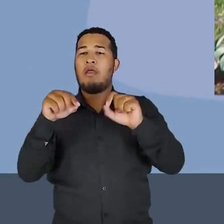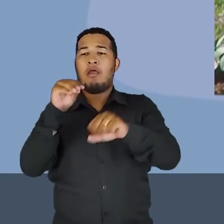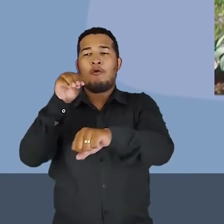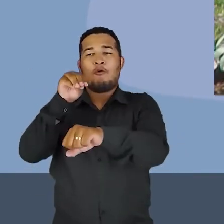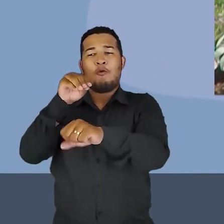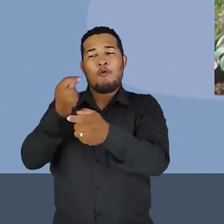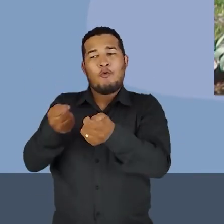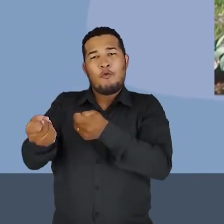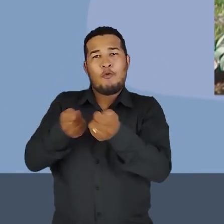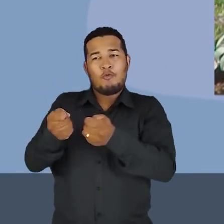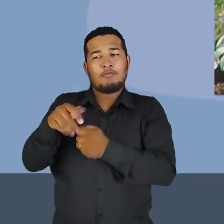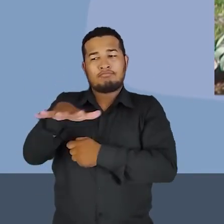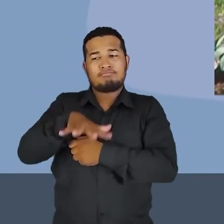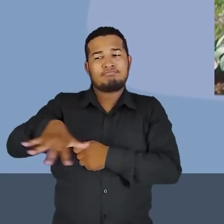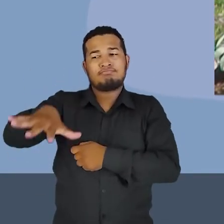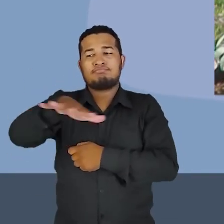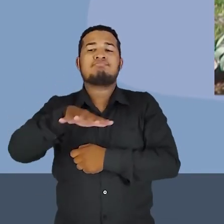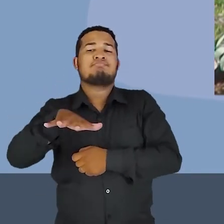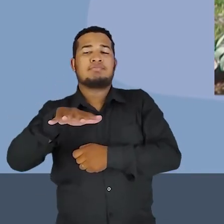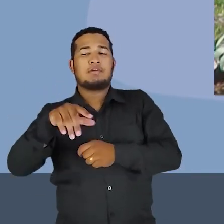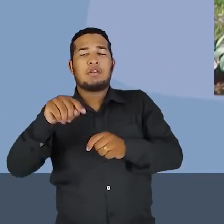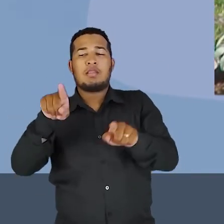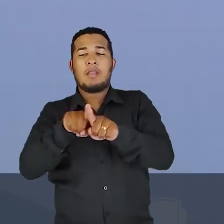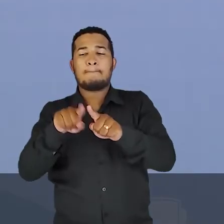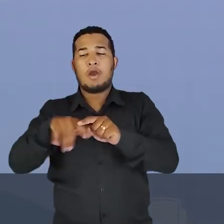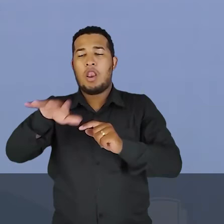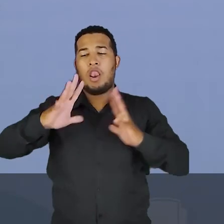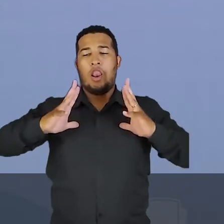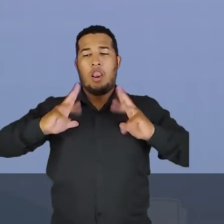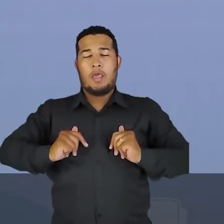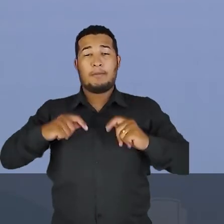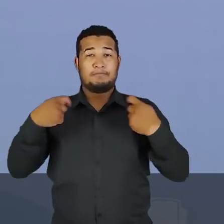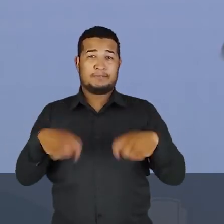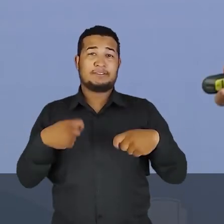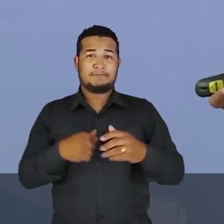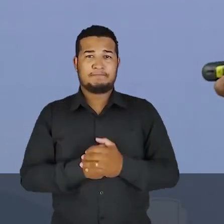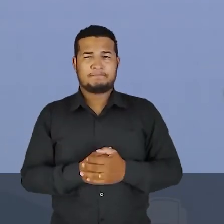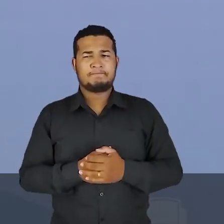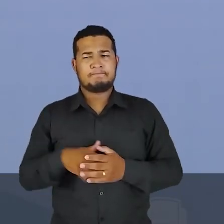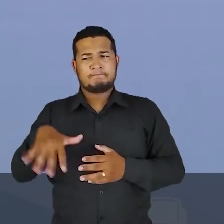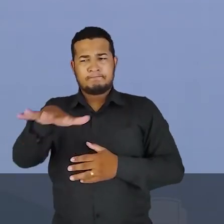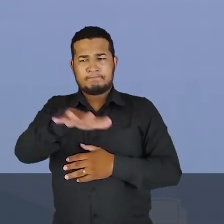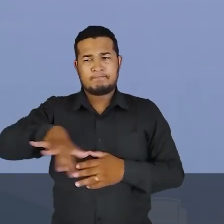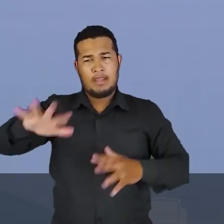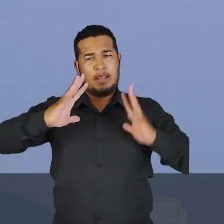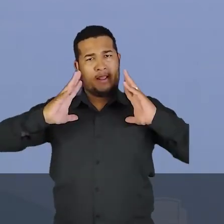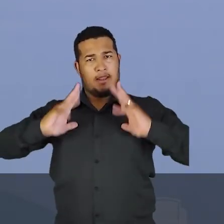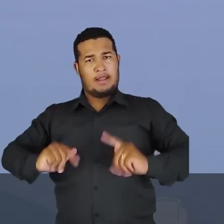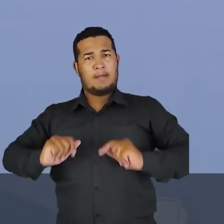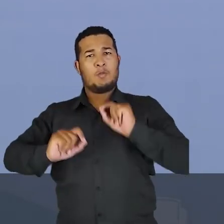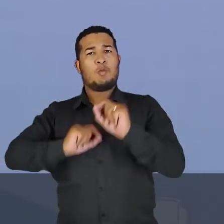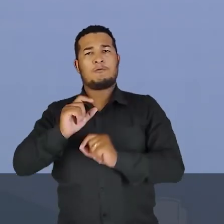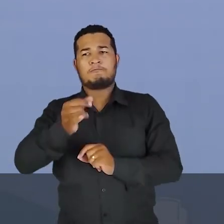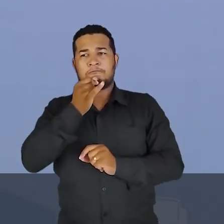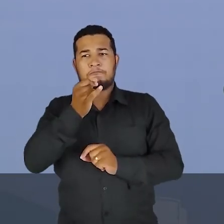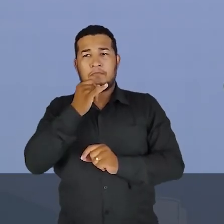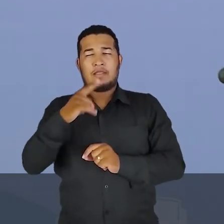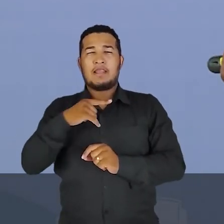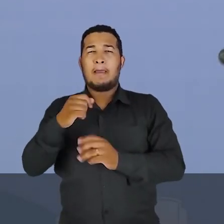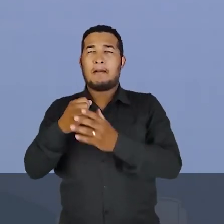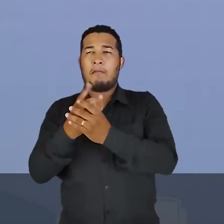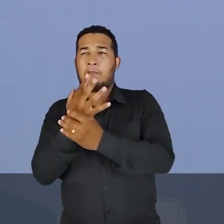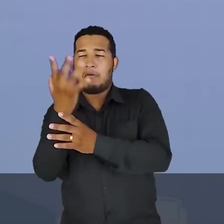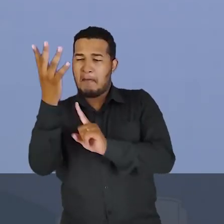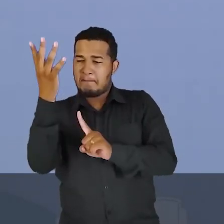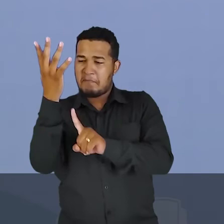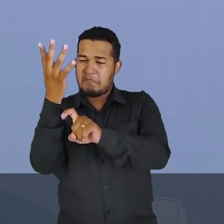espaçamento das covas e limpeza do terreno. Olha para cá. Limpeza do terreno, principalmente a retirada das ervas daninhas, que